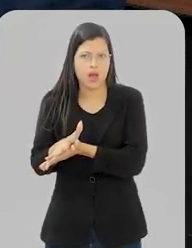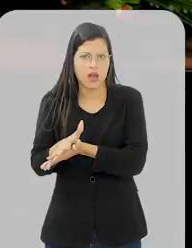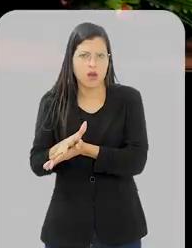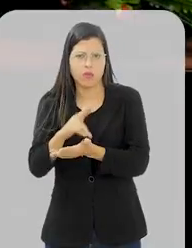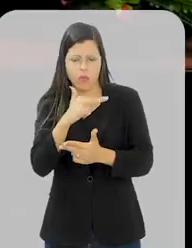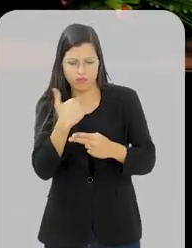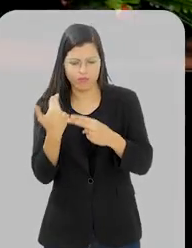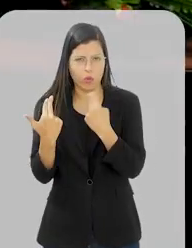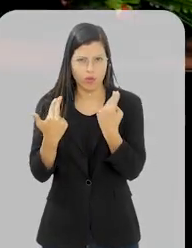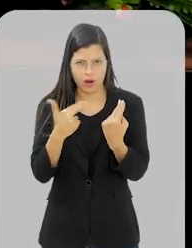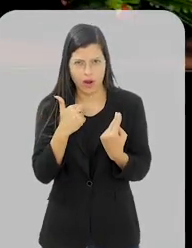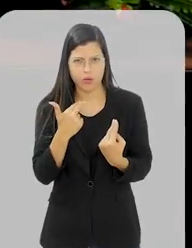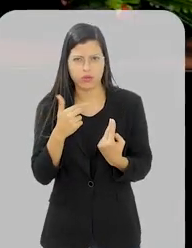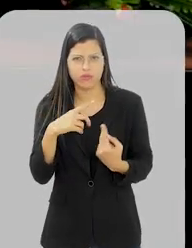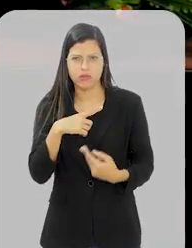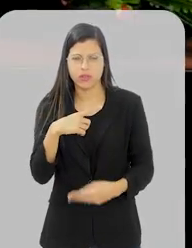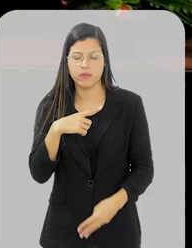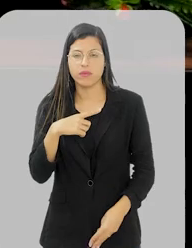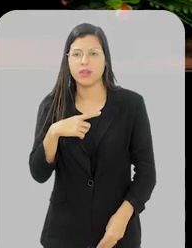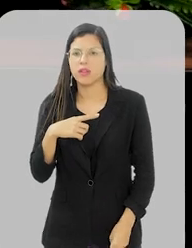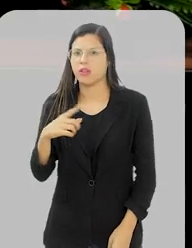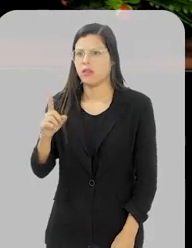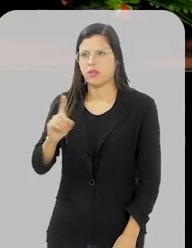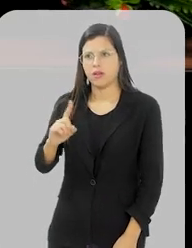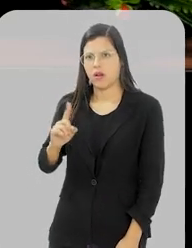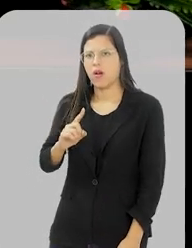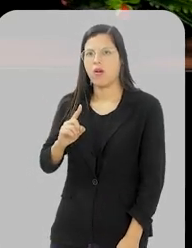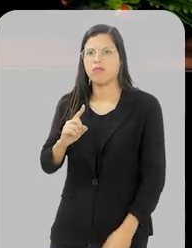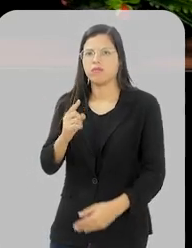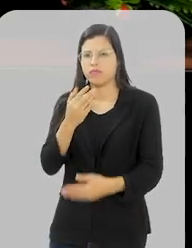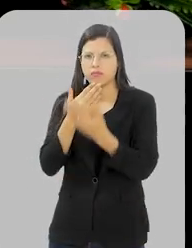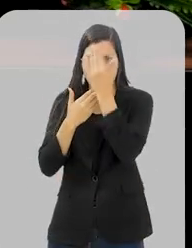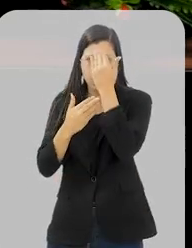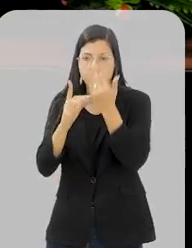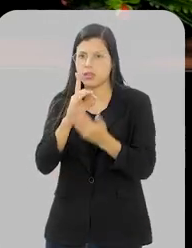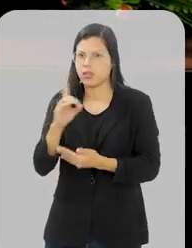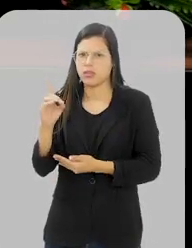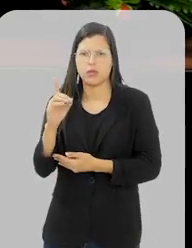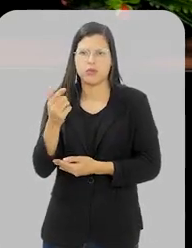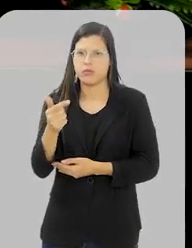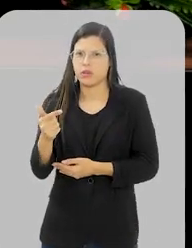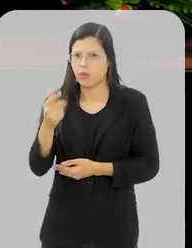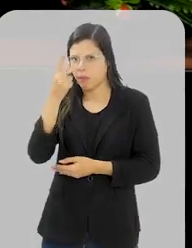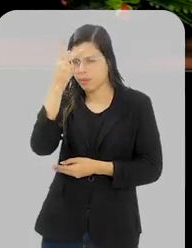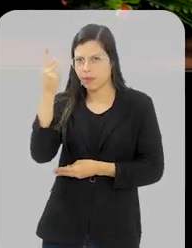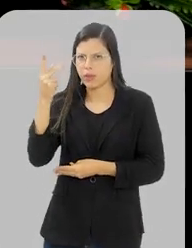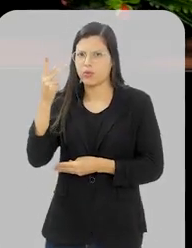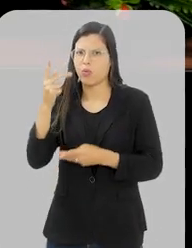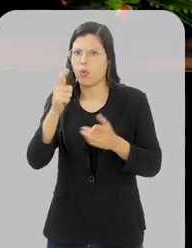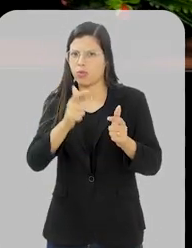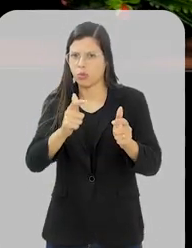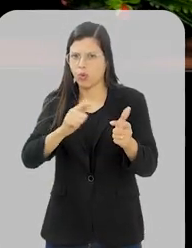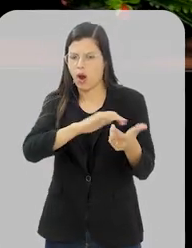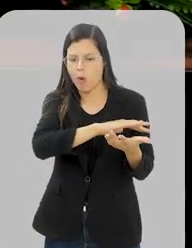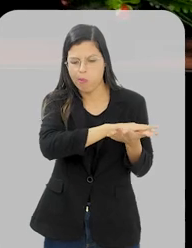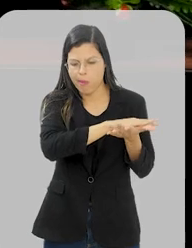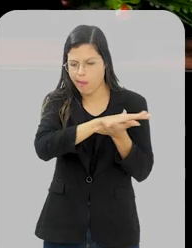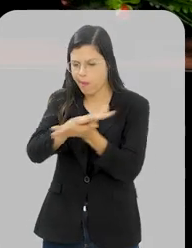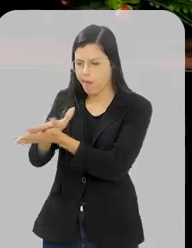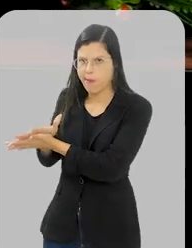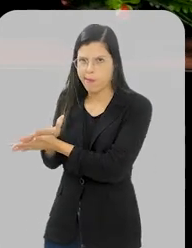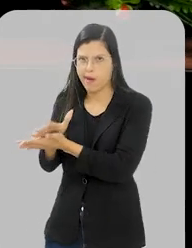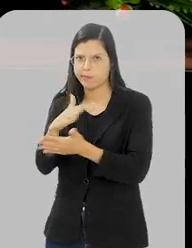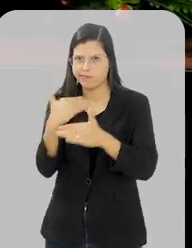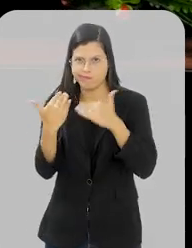não há registro de ninguém da minha família que tenha ido para campos de concentração ou mesmo no no no limite Campos de